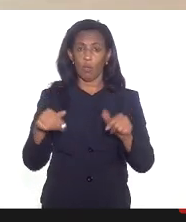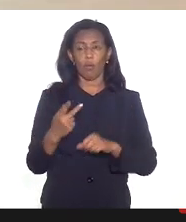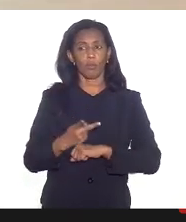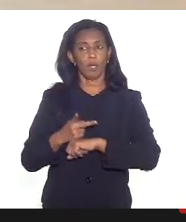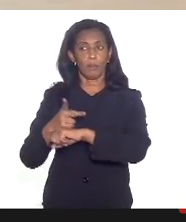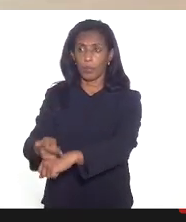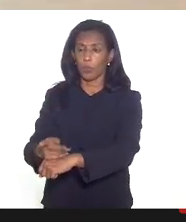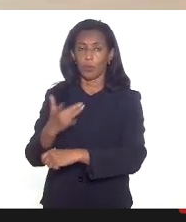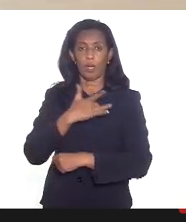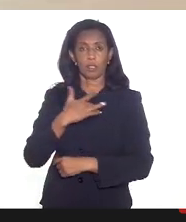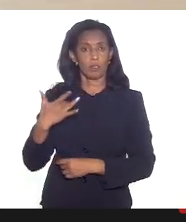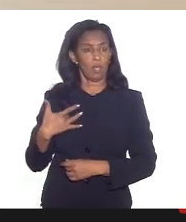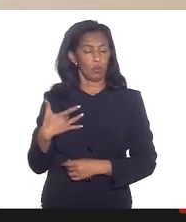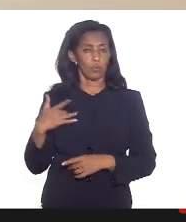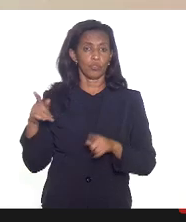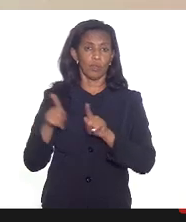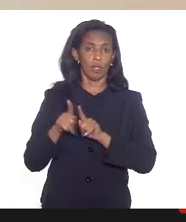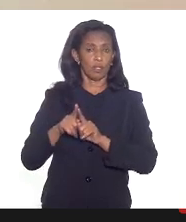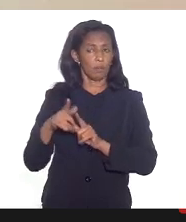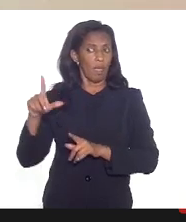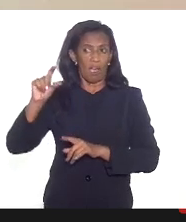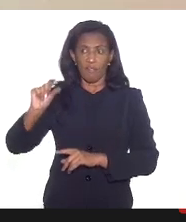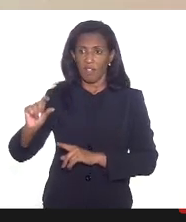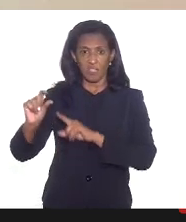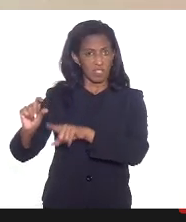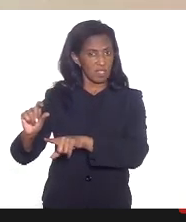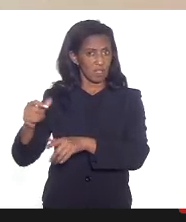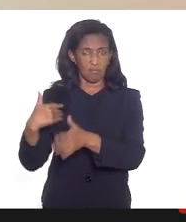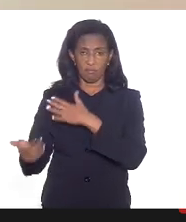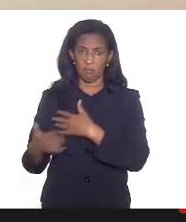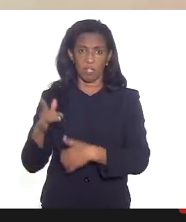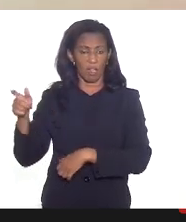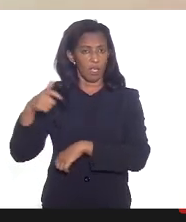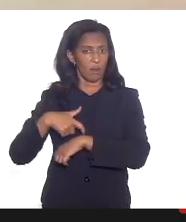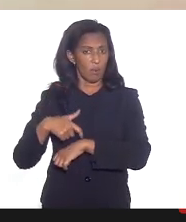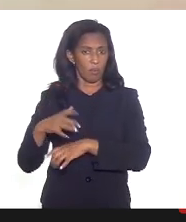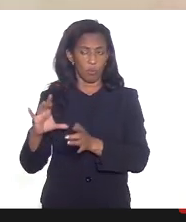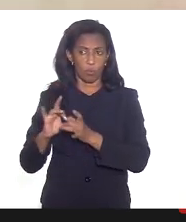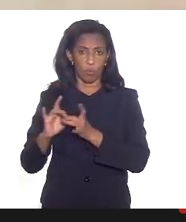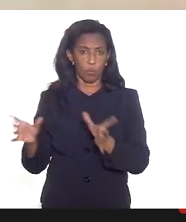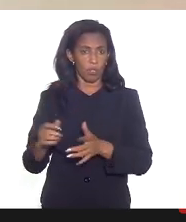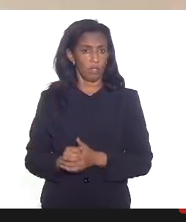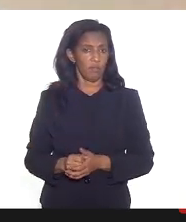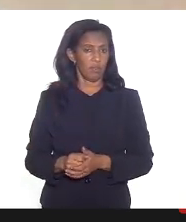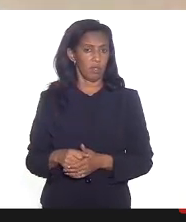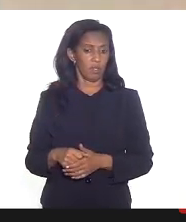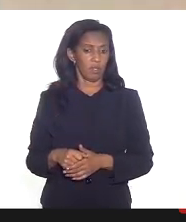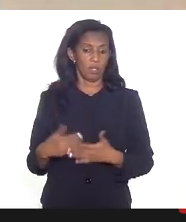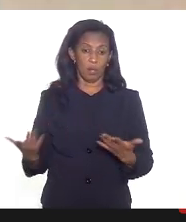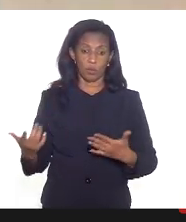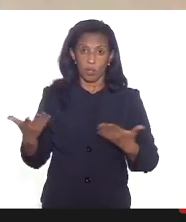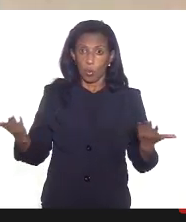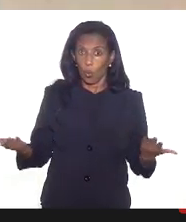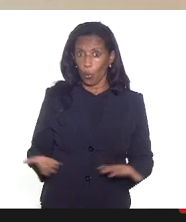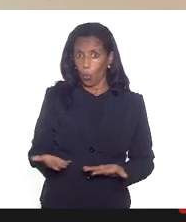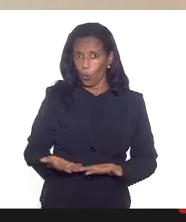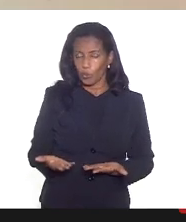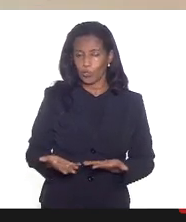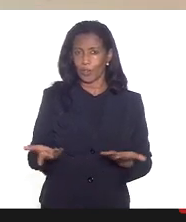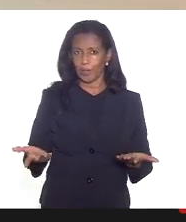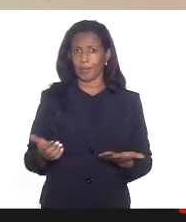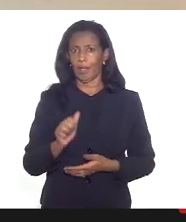procurar um serviço de saúde a vacina que tiver lá naquele momento disponível né não sendo nesse momento né